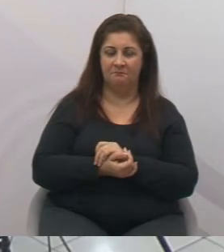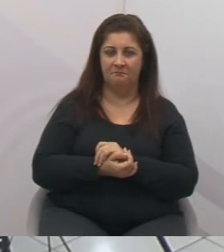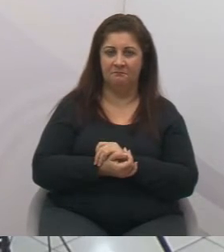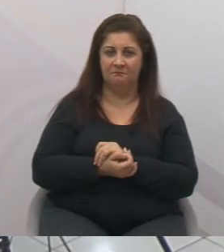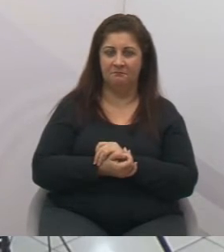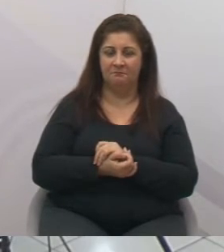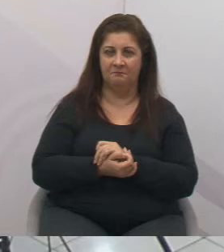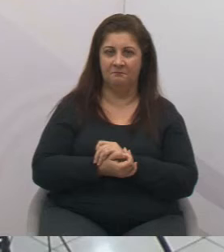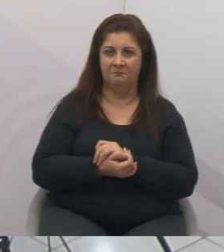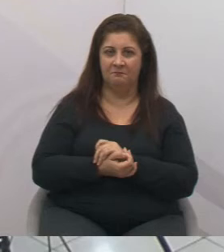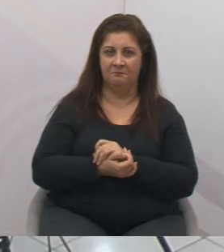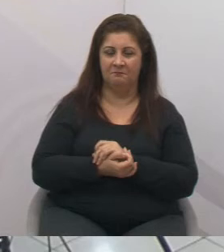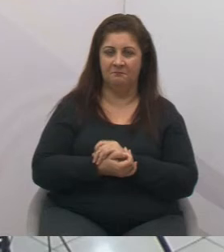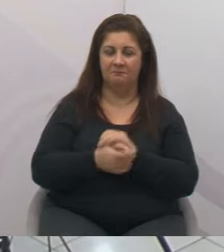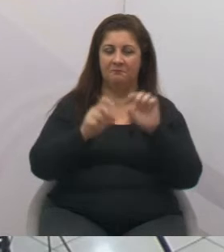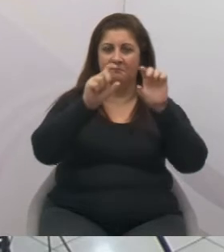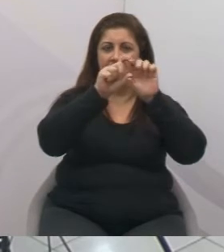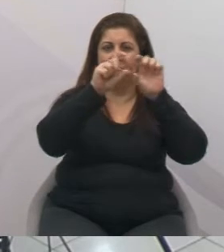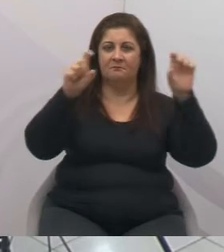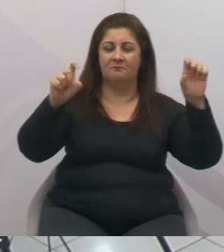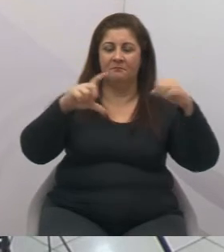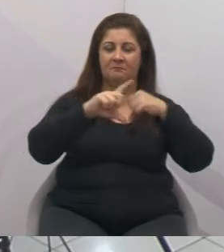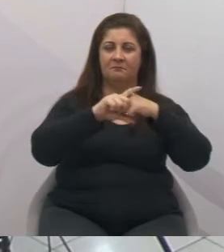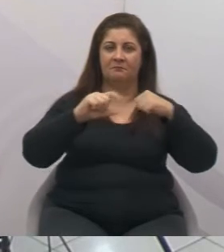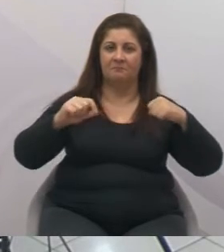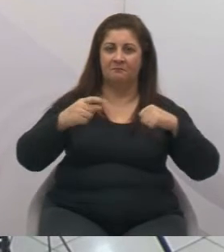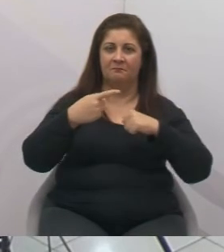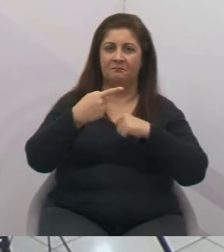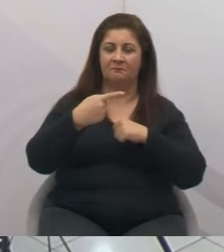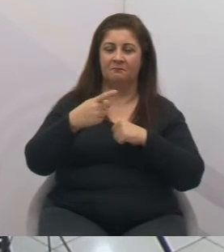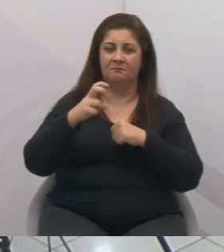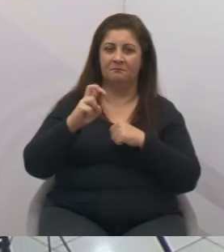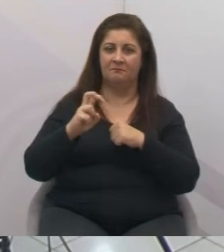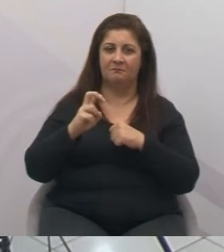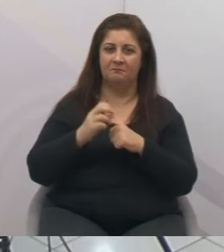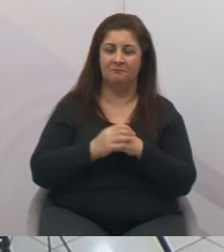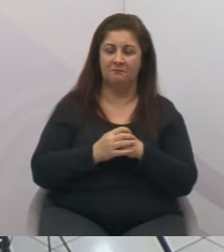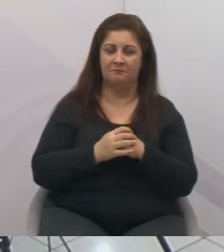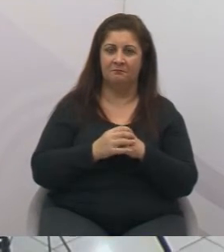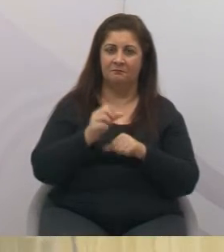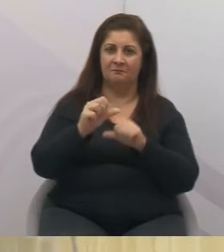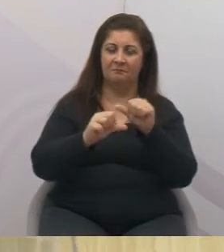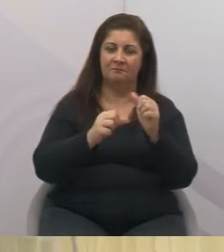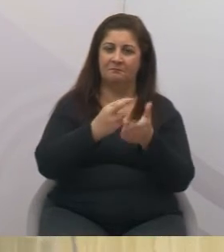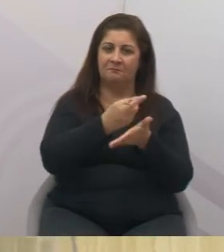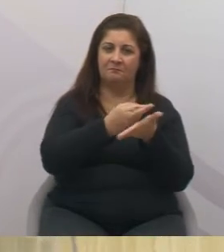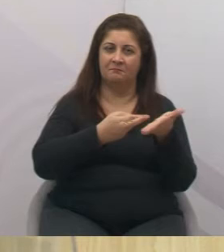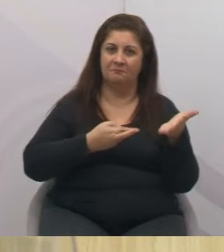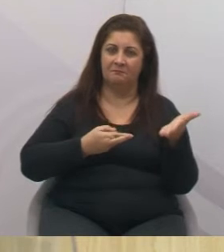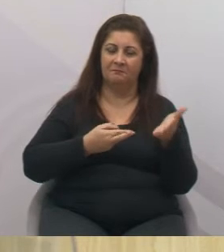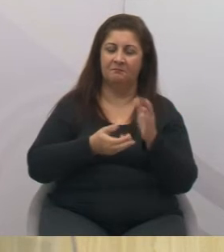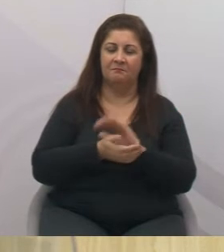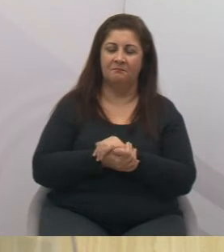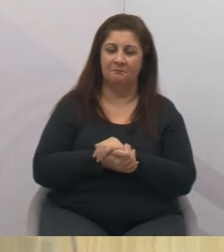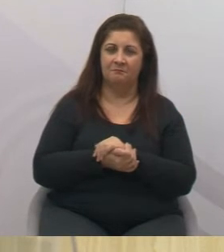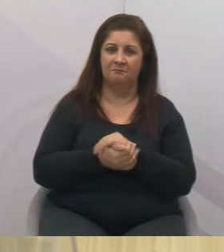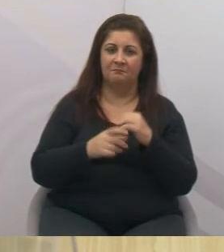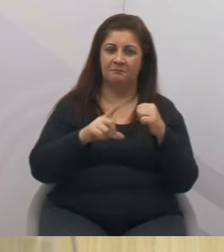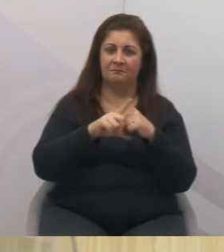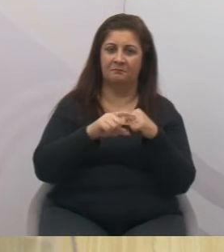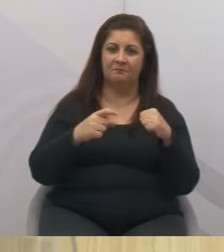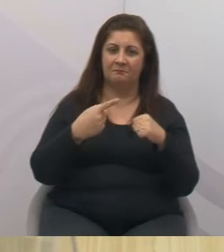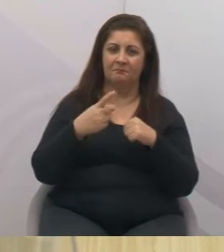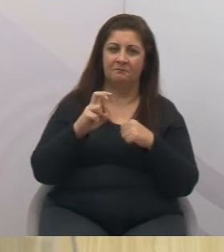Passa a ser o caput do artigo 15º, com a seguinte redação. Artigo